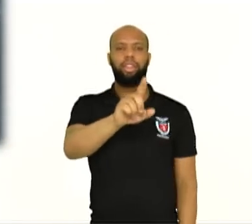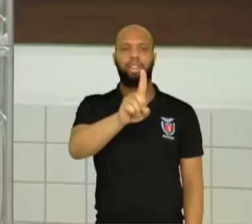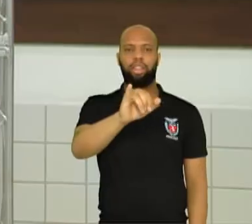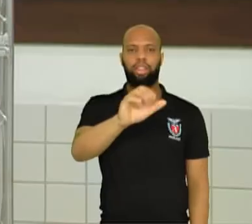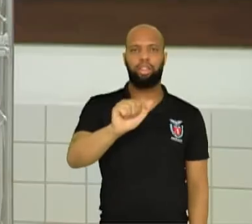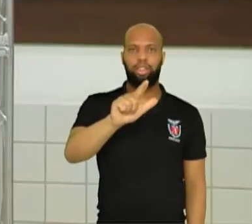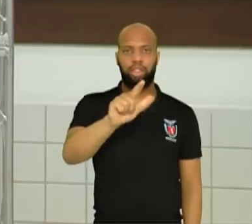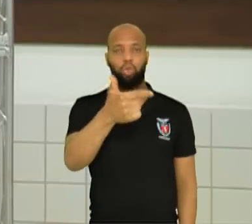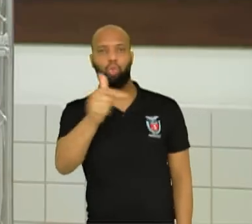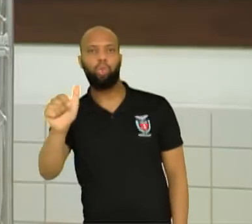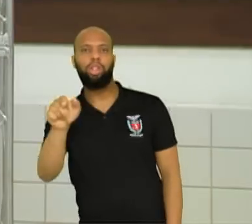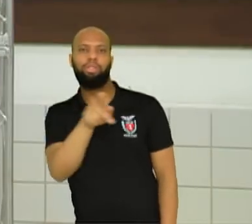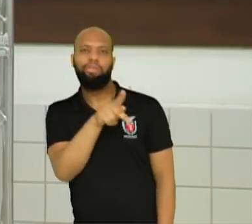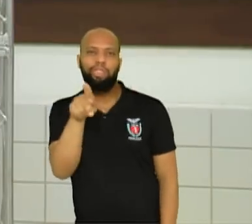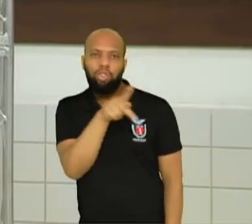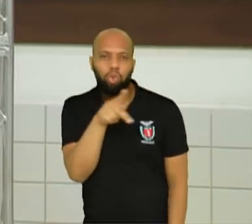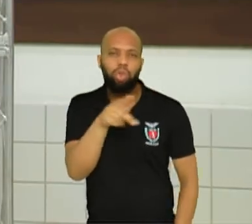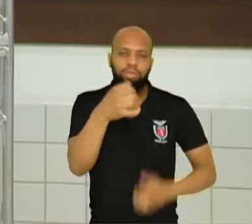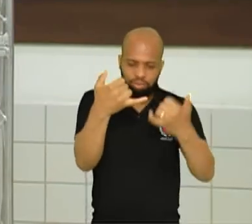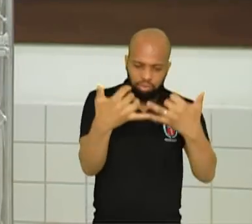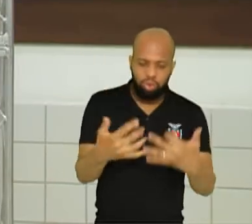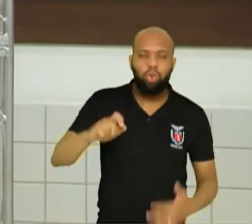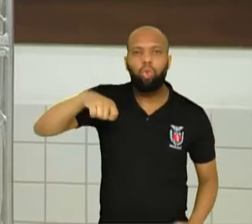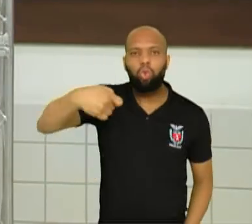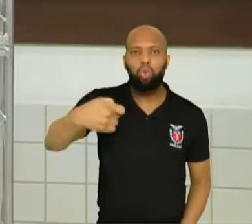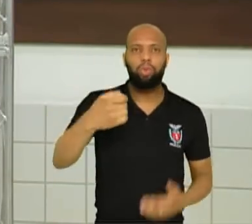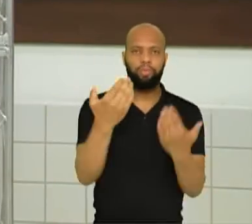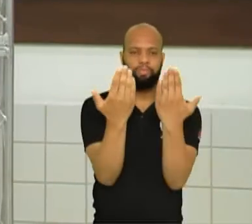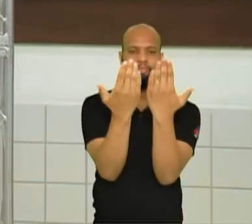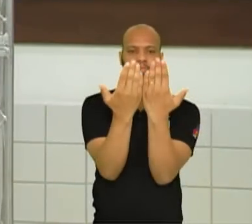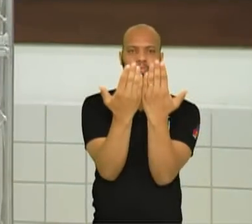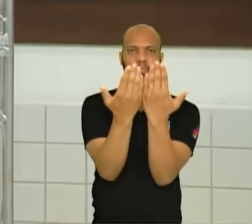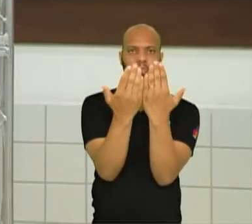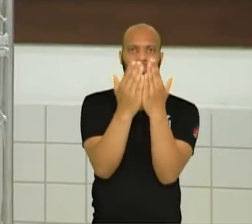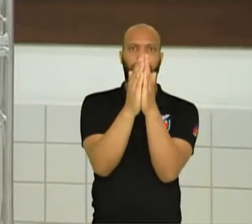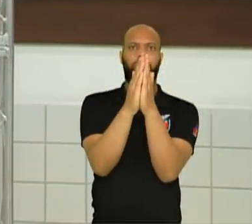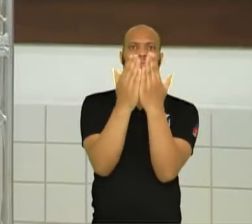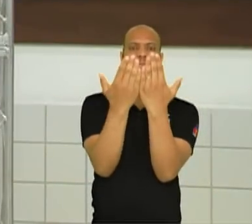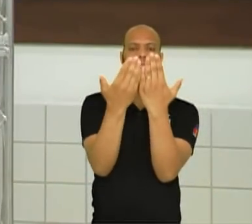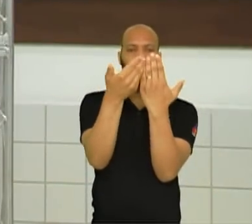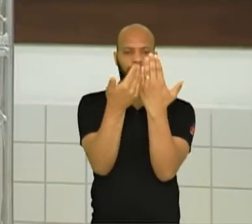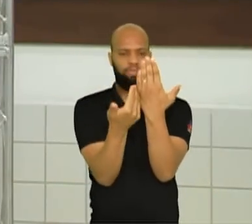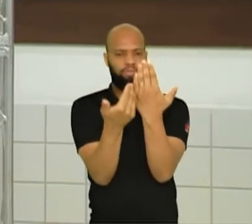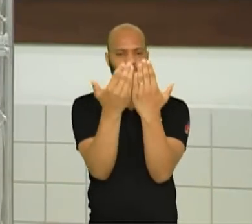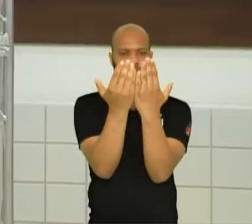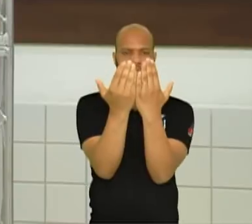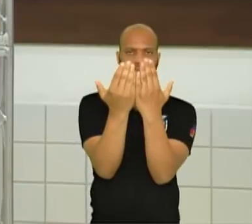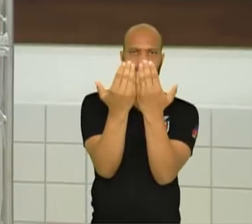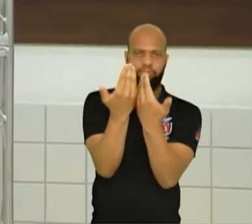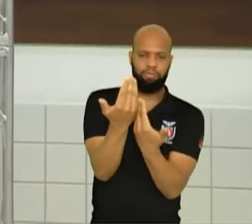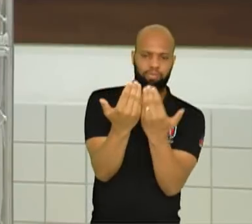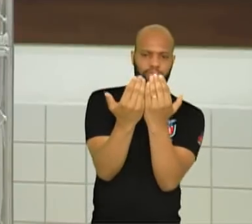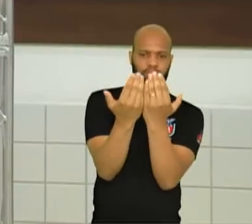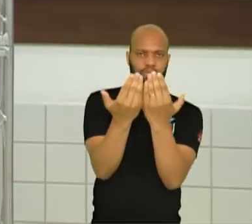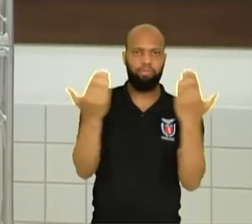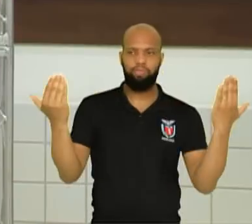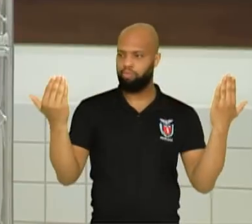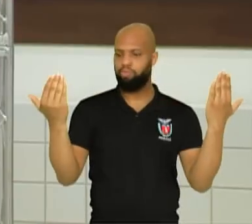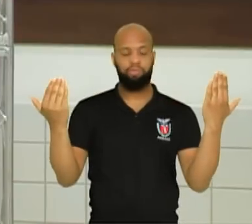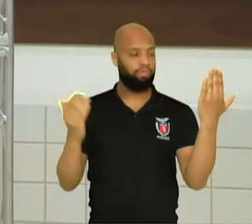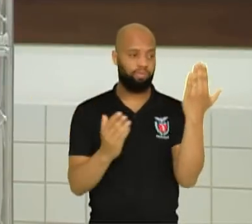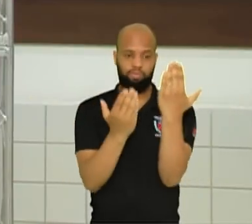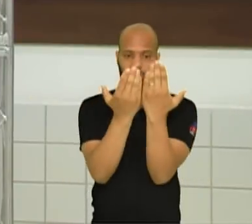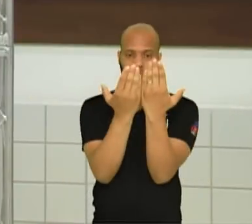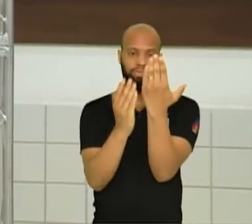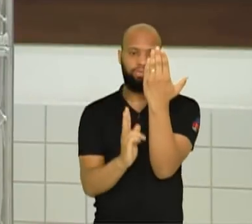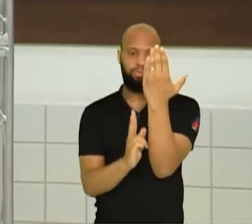Fran veio aqui e contou para vocês sobre simetria. Ela explicou para vocês que simetria radial é quando eu consigo